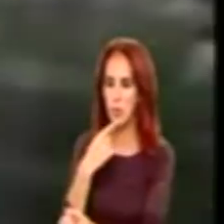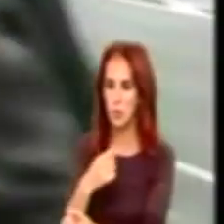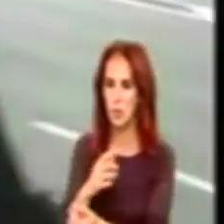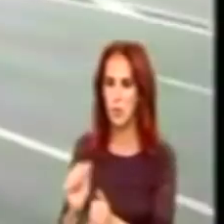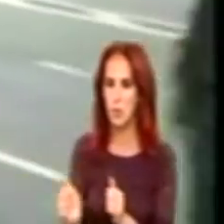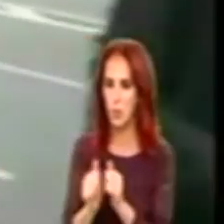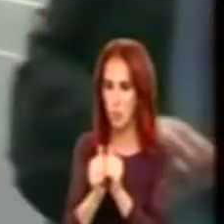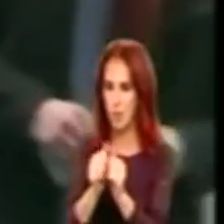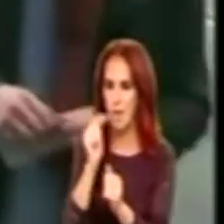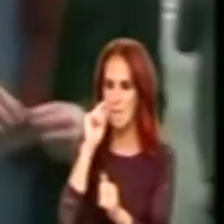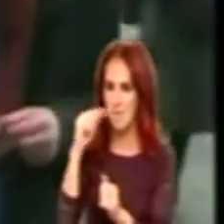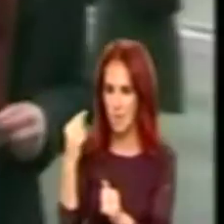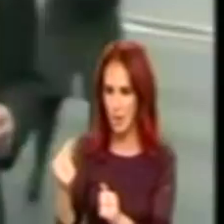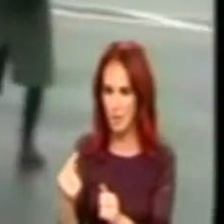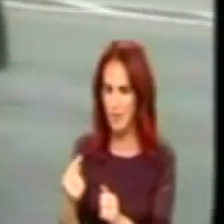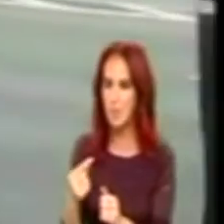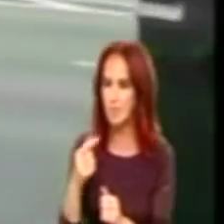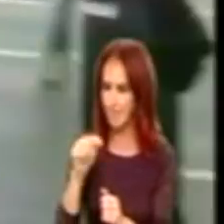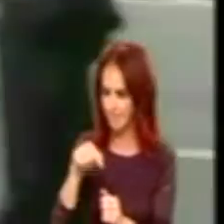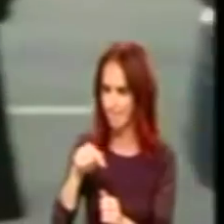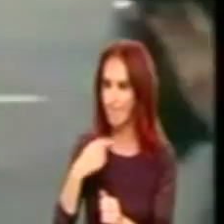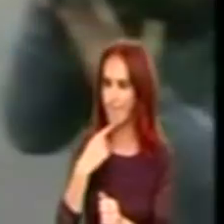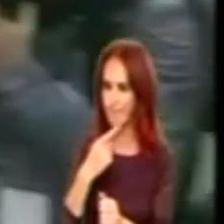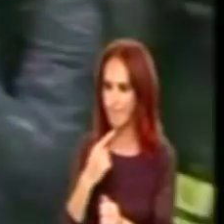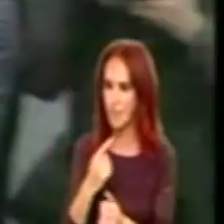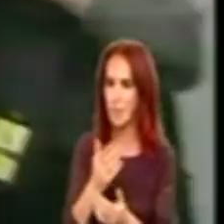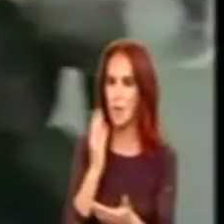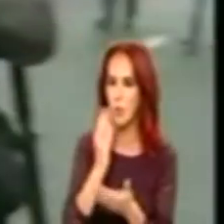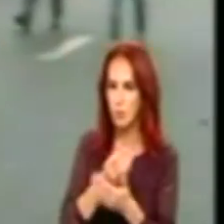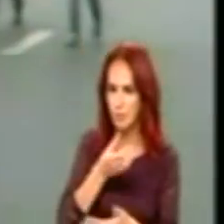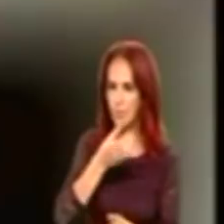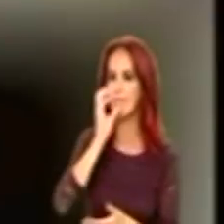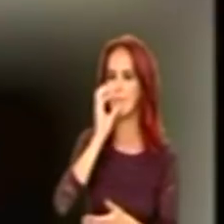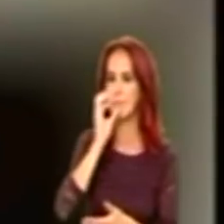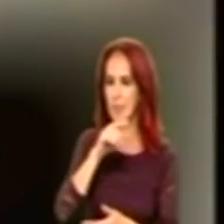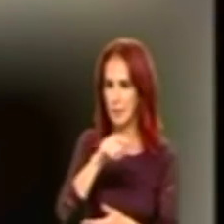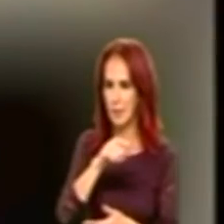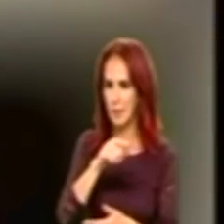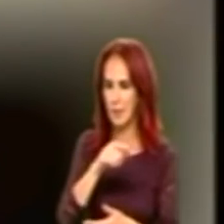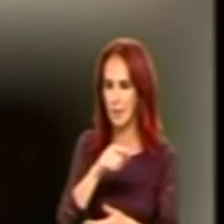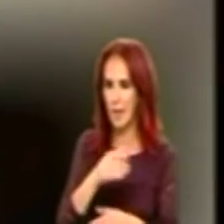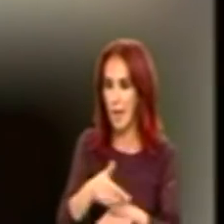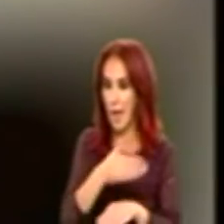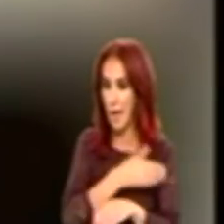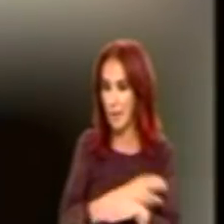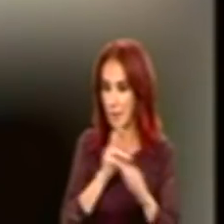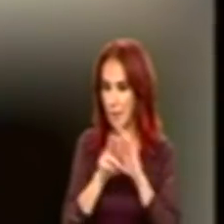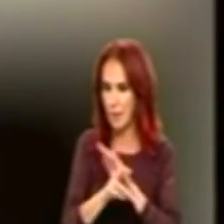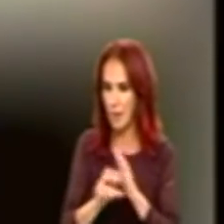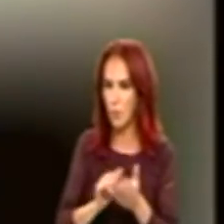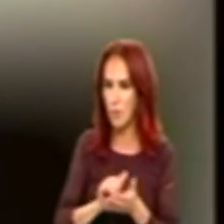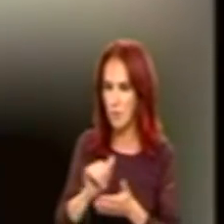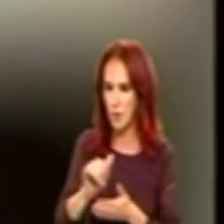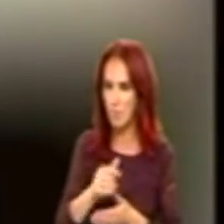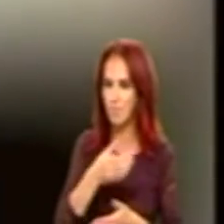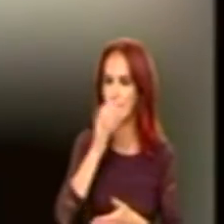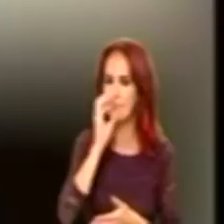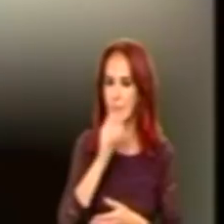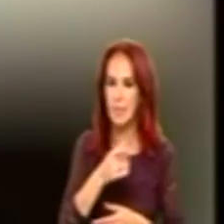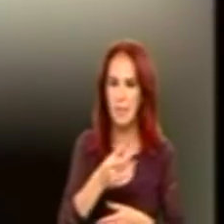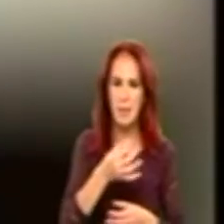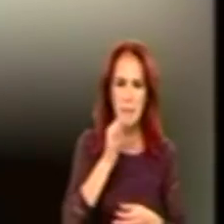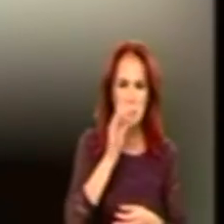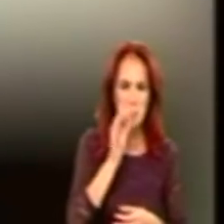cobras, escorpiões, etc. Mas nós aqui em Portugal também tivemos, e aqui atrás de mim temos uma data de livros que o